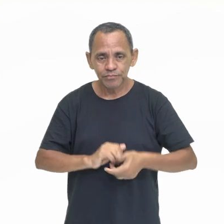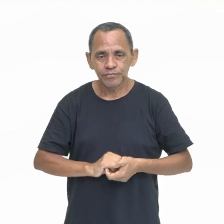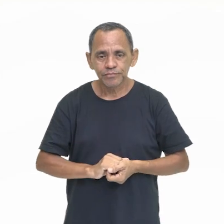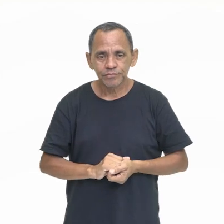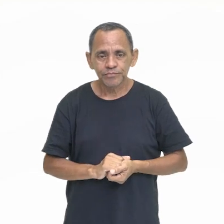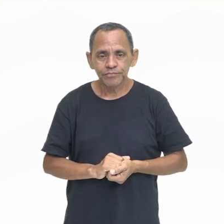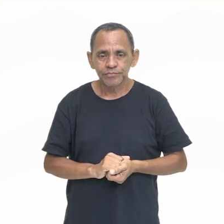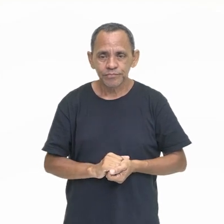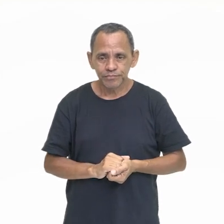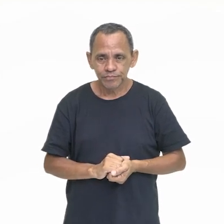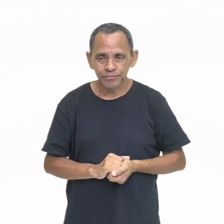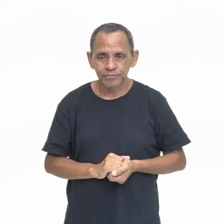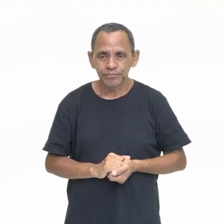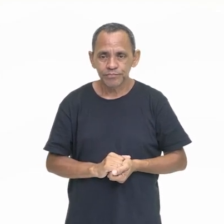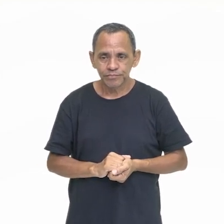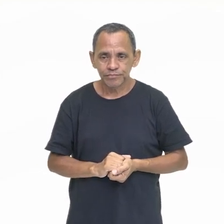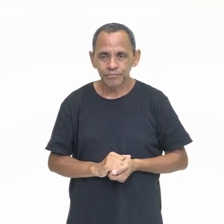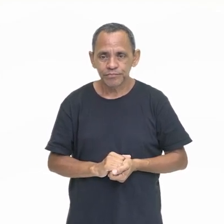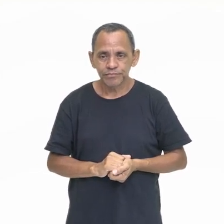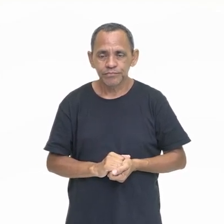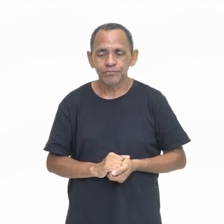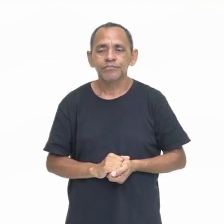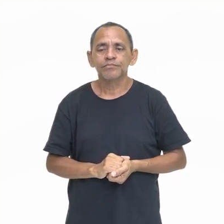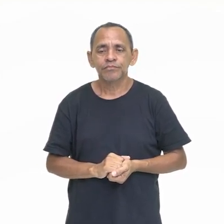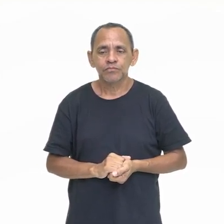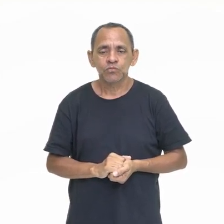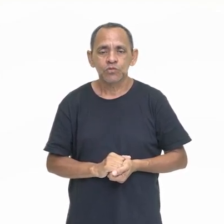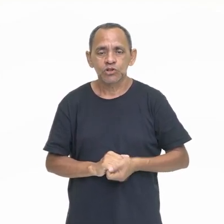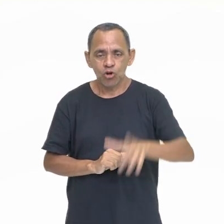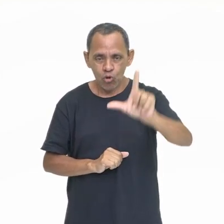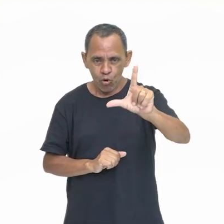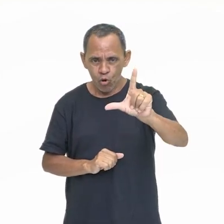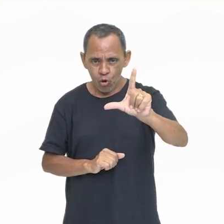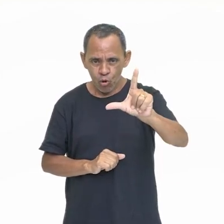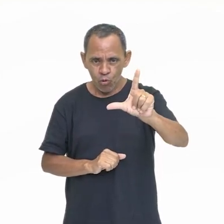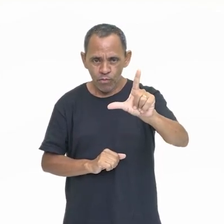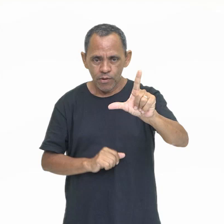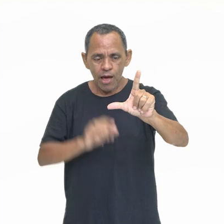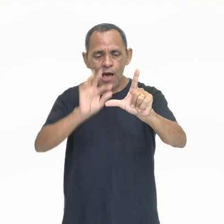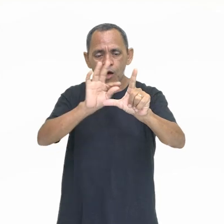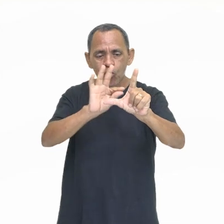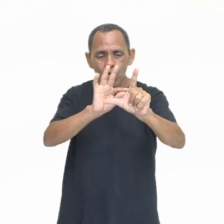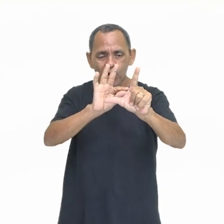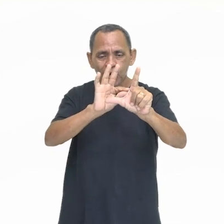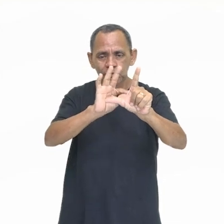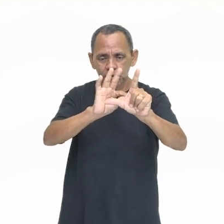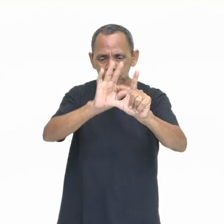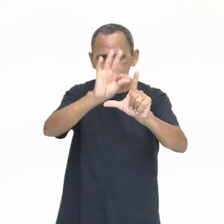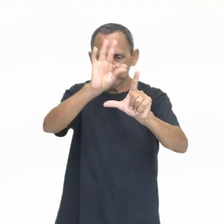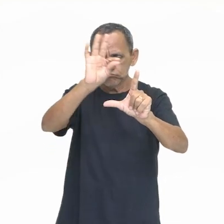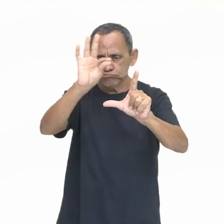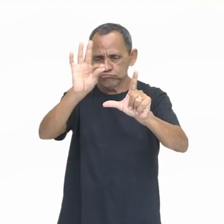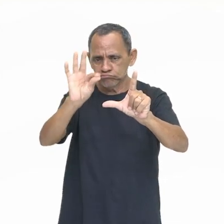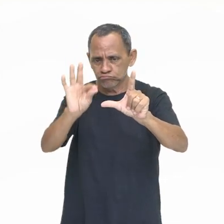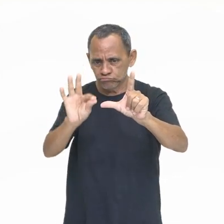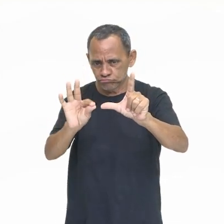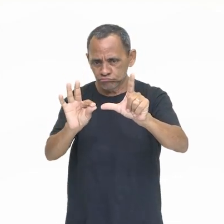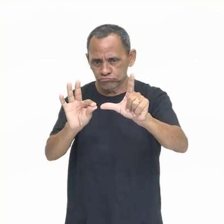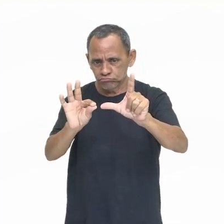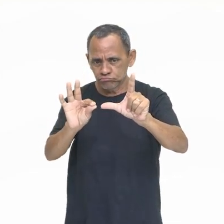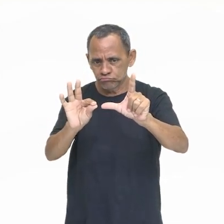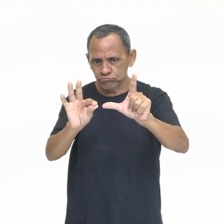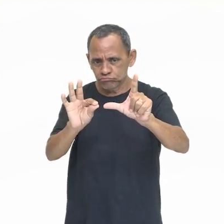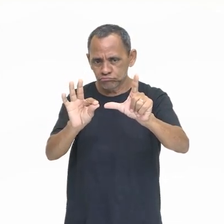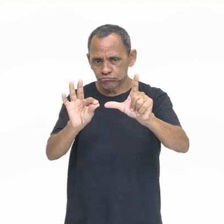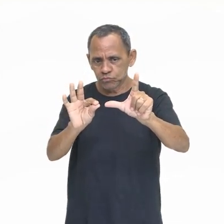Tudo bem? Então, valor mínimo, porque, ó, concavidade voltada para cima, certo? O